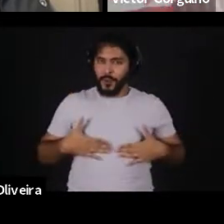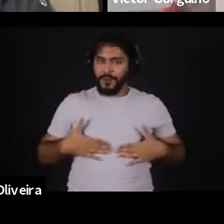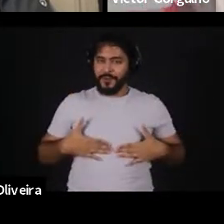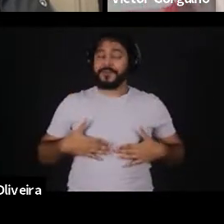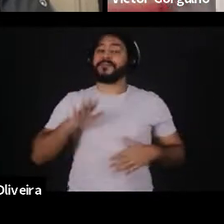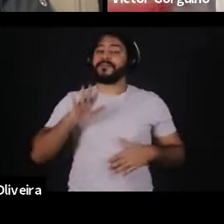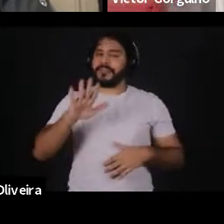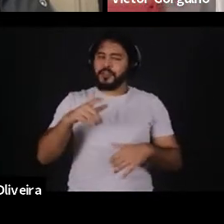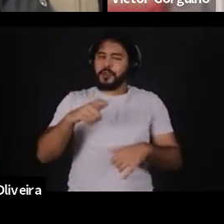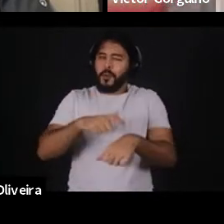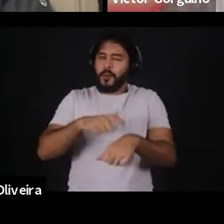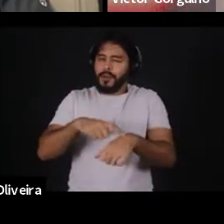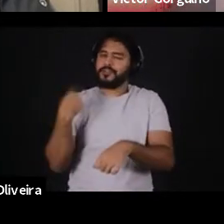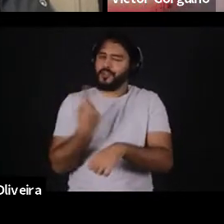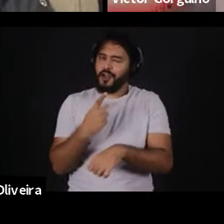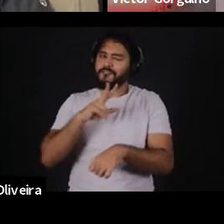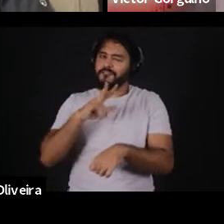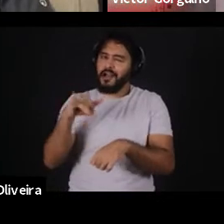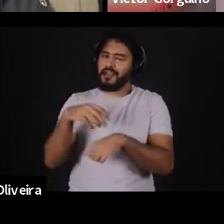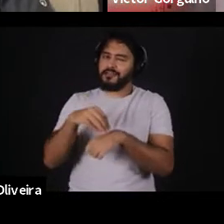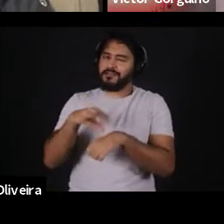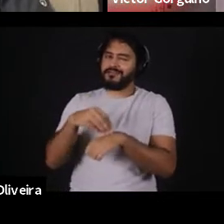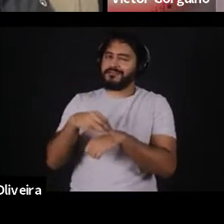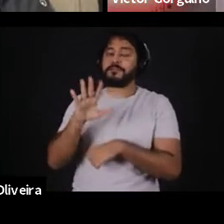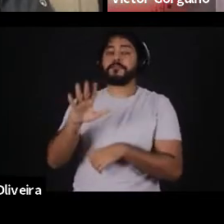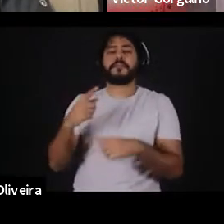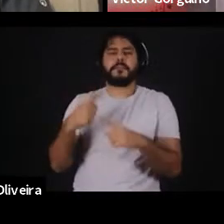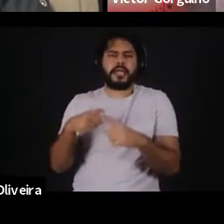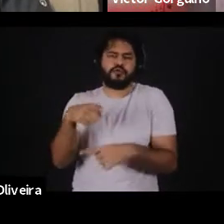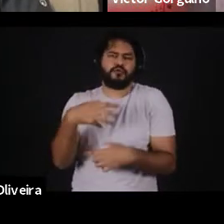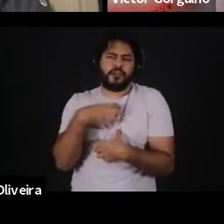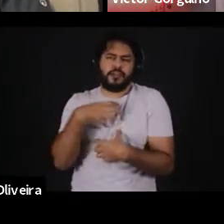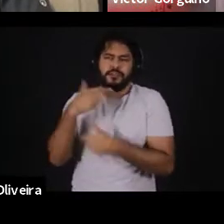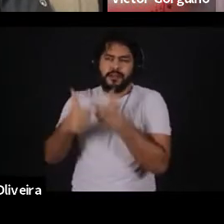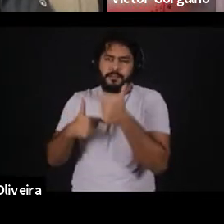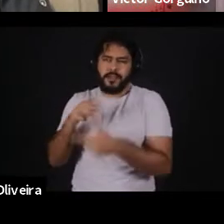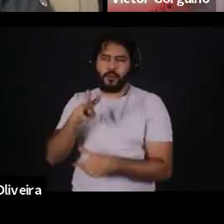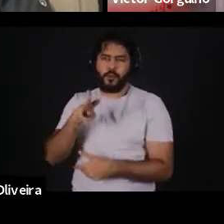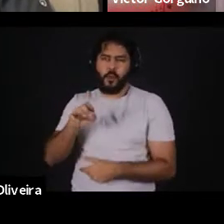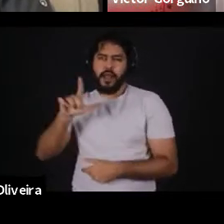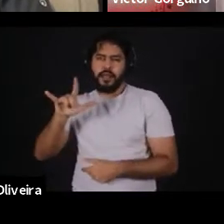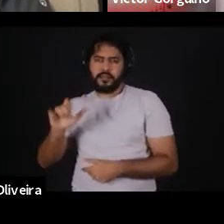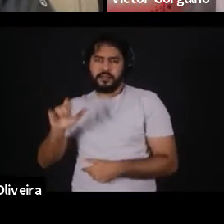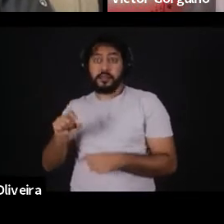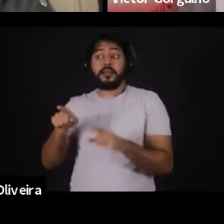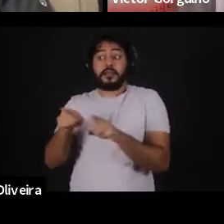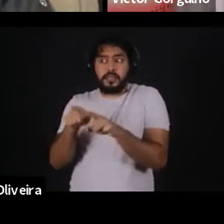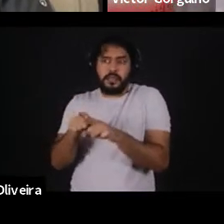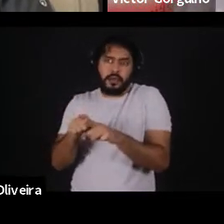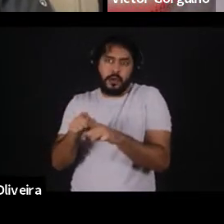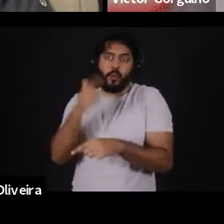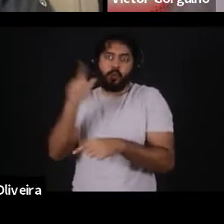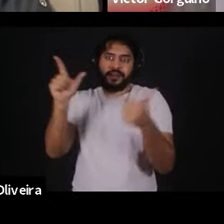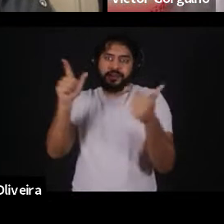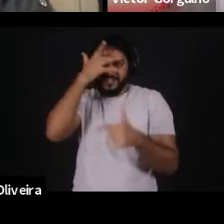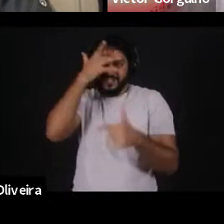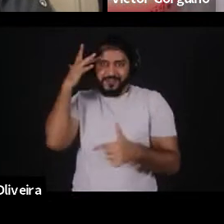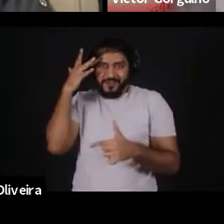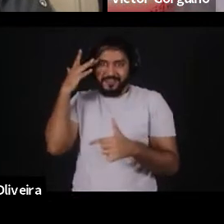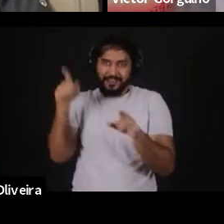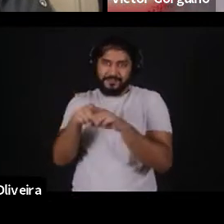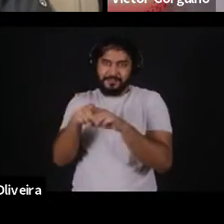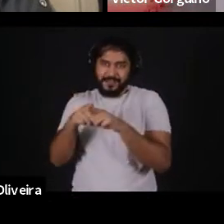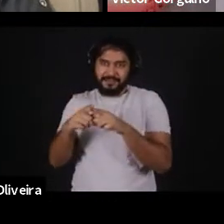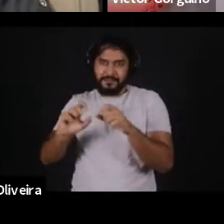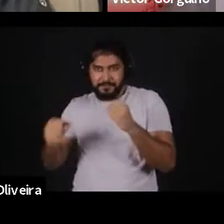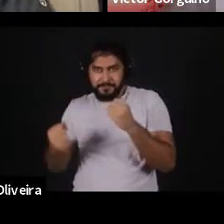mas... Assim, essa é uma maneira de que eu trabalho com Alice, mas tinha outras pessoas envolvidas no filme, né? Então, essa ideia de como você faz um